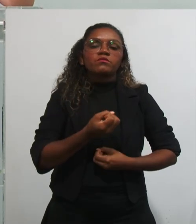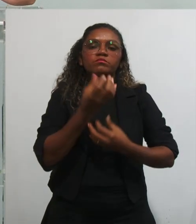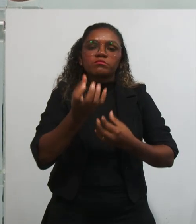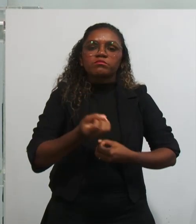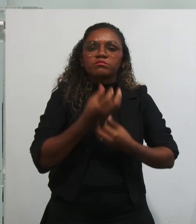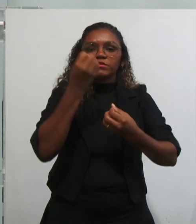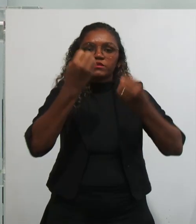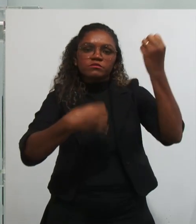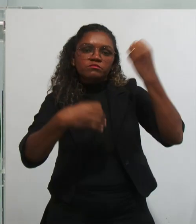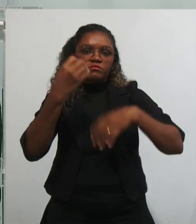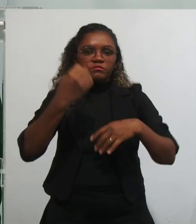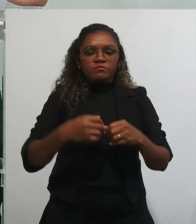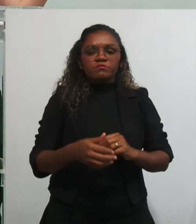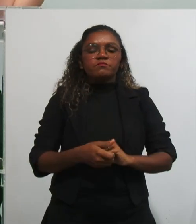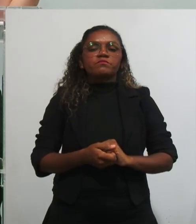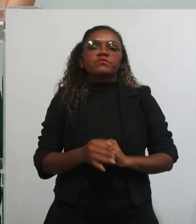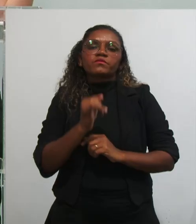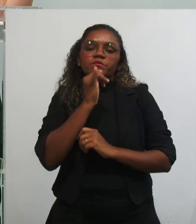lá em